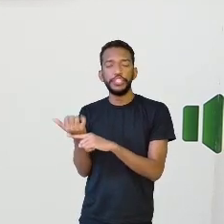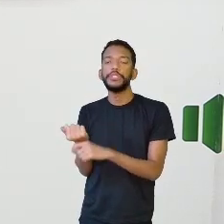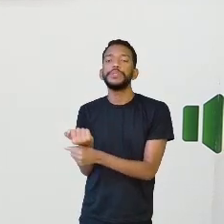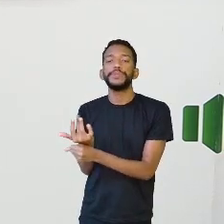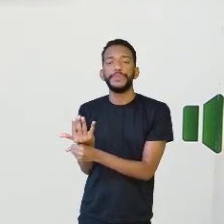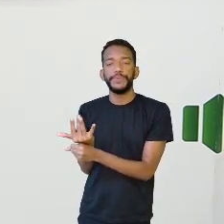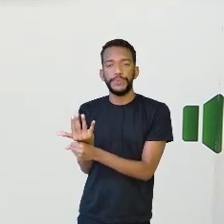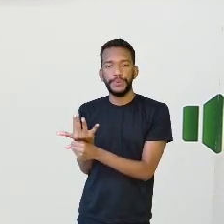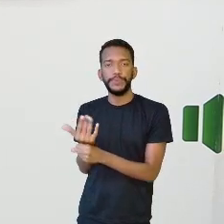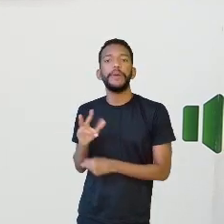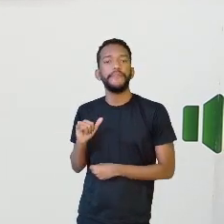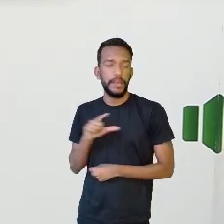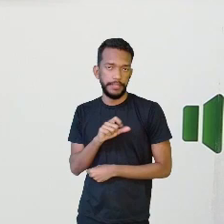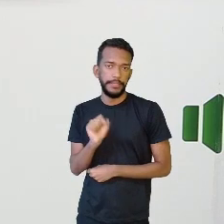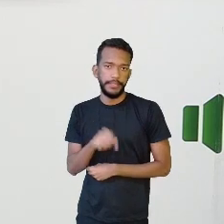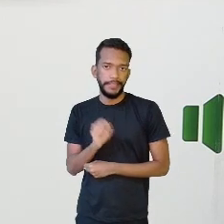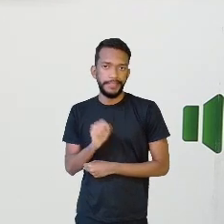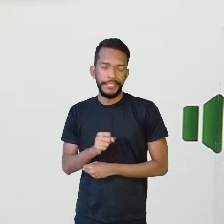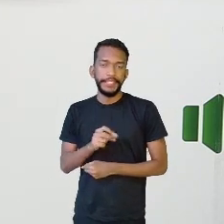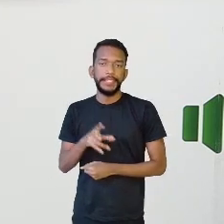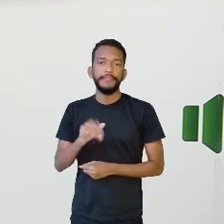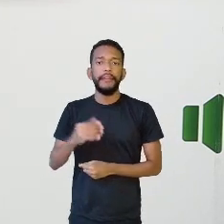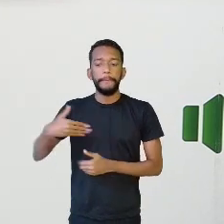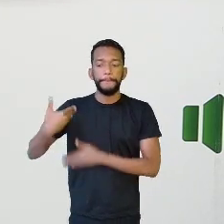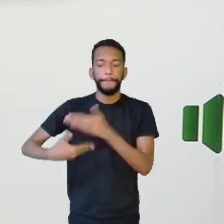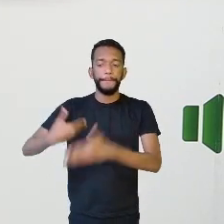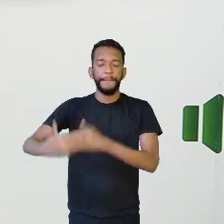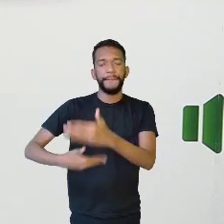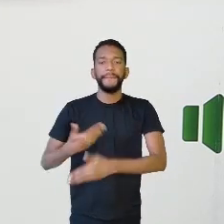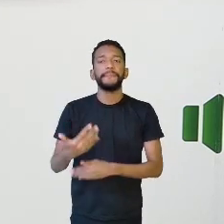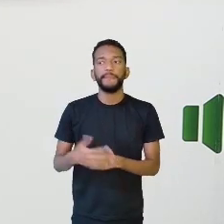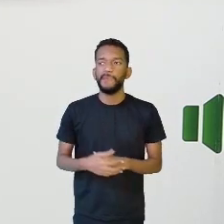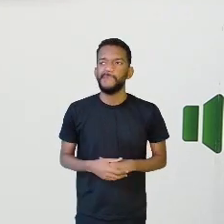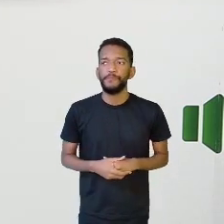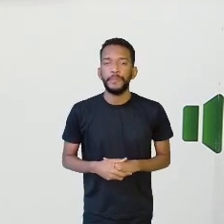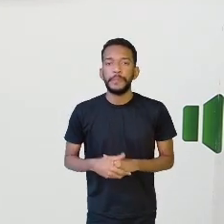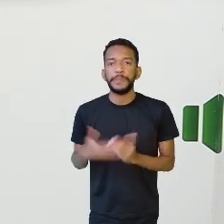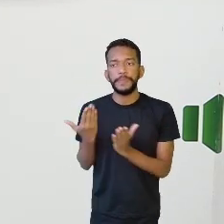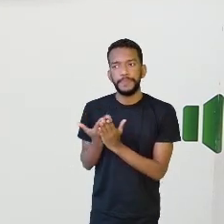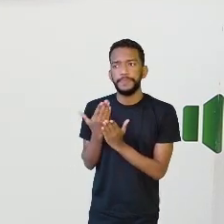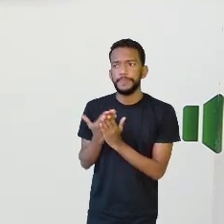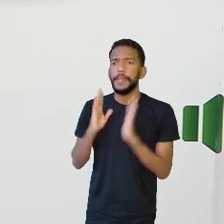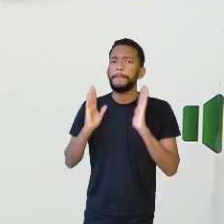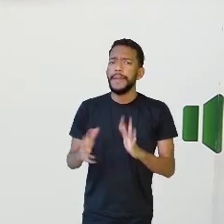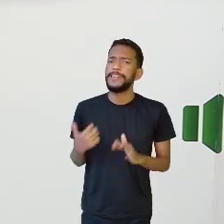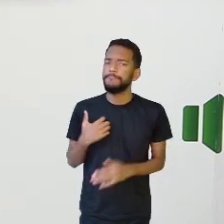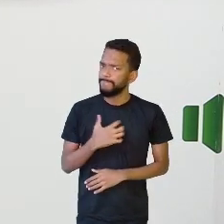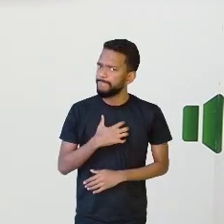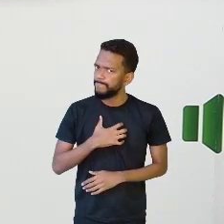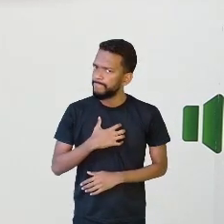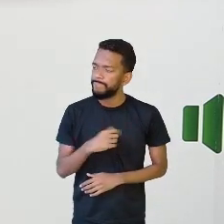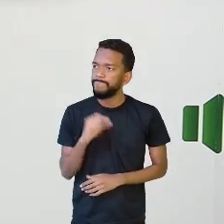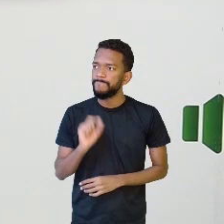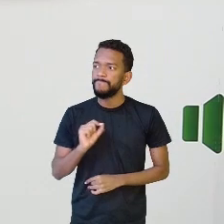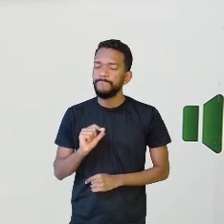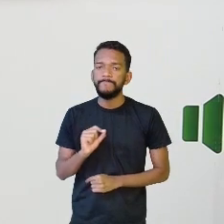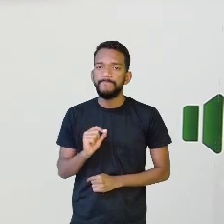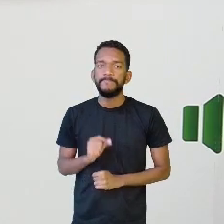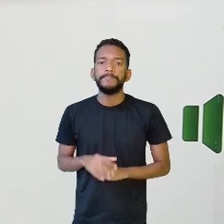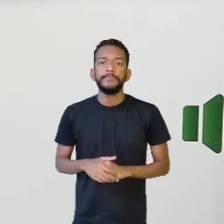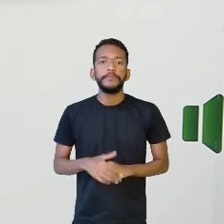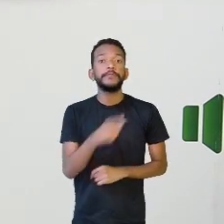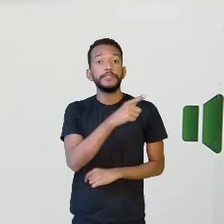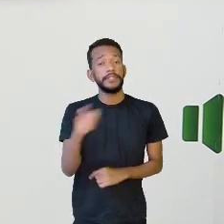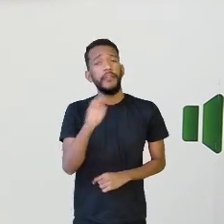entender isso no passar dessa aula. Mas eu estou sentindo daqui que vocês